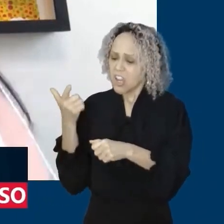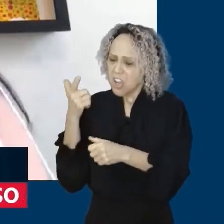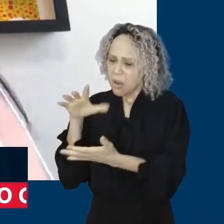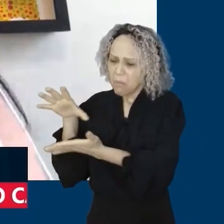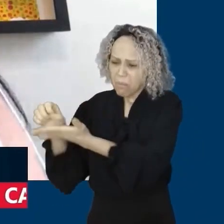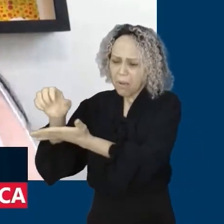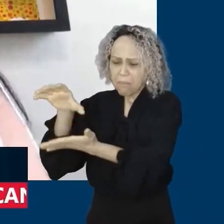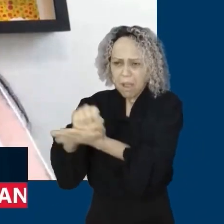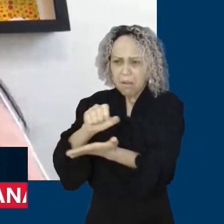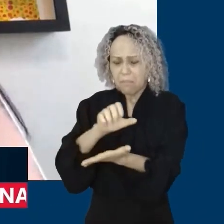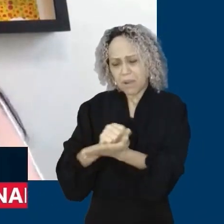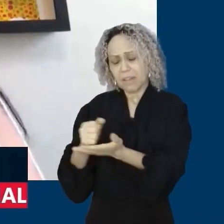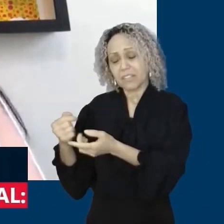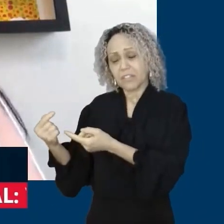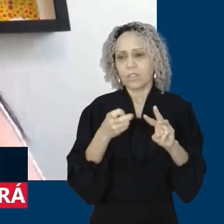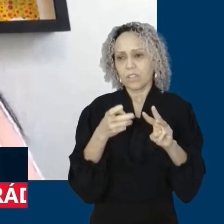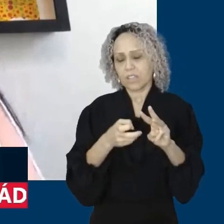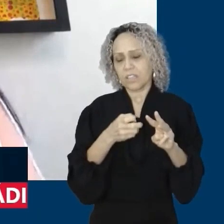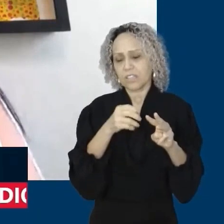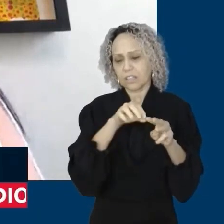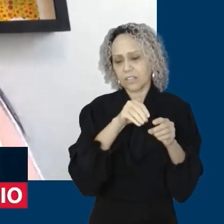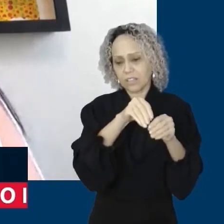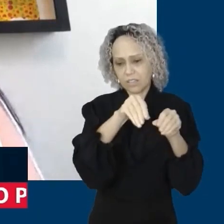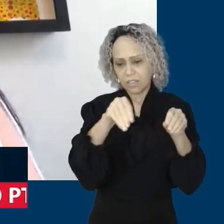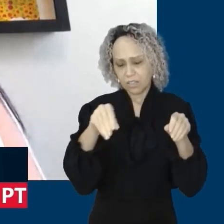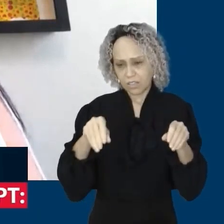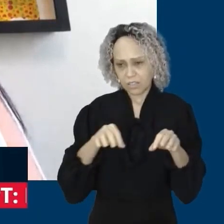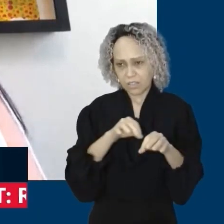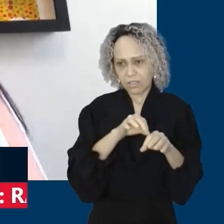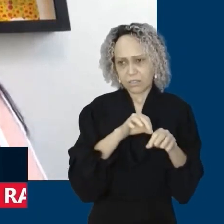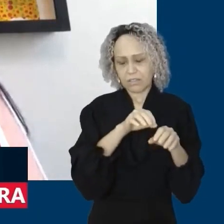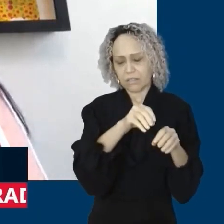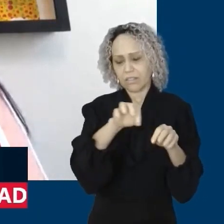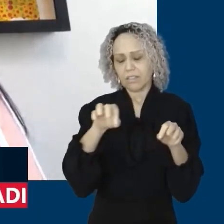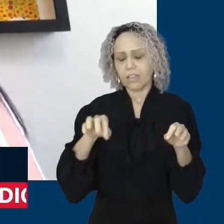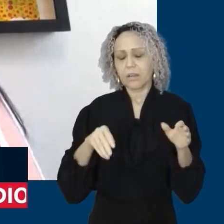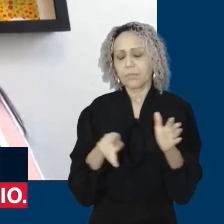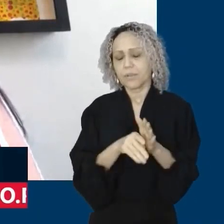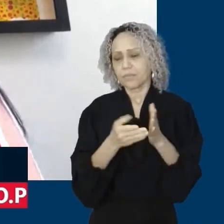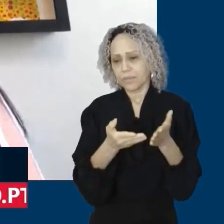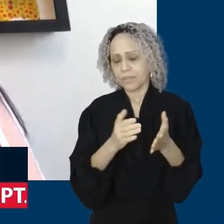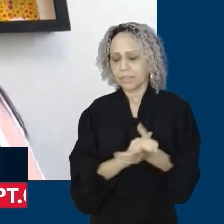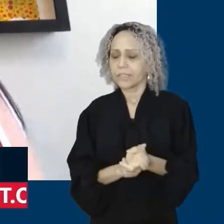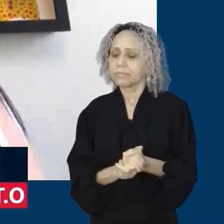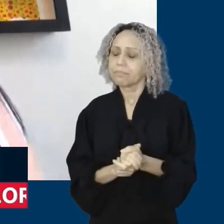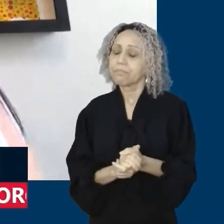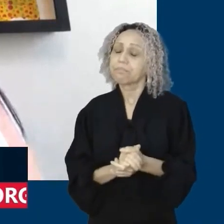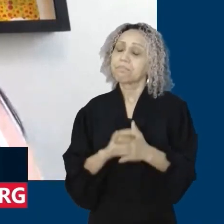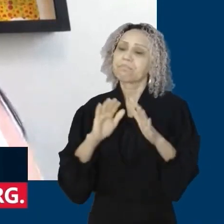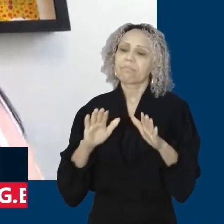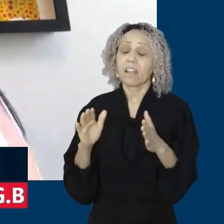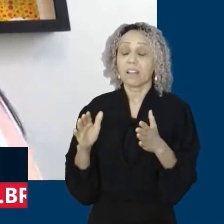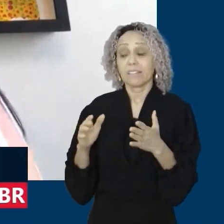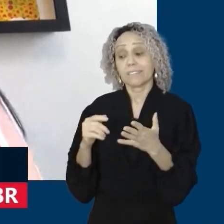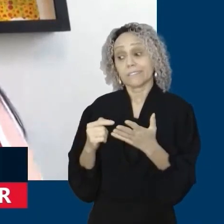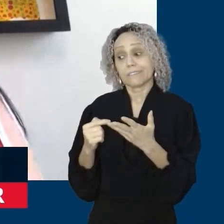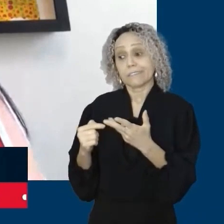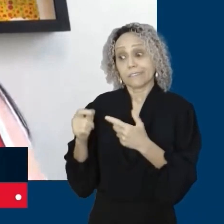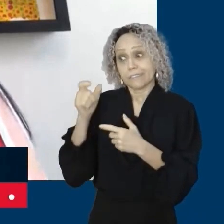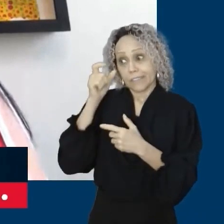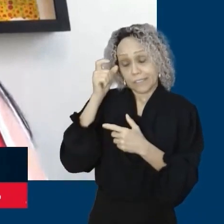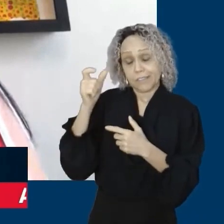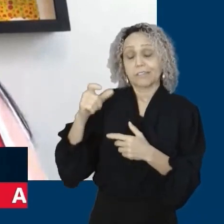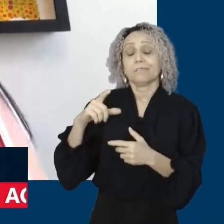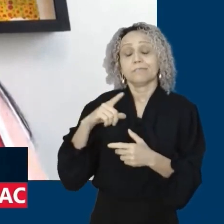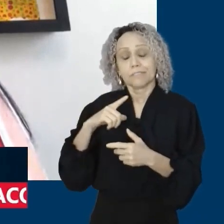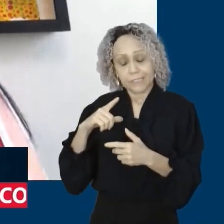muito ainda inseguro. Esses interesses ainda vai ter muita jurisprudência,